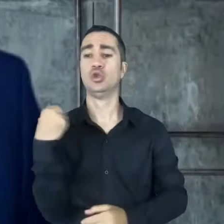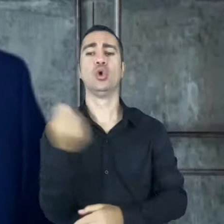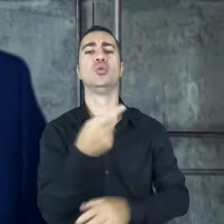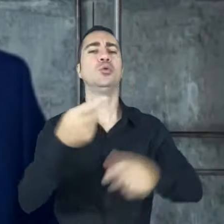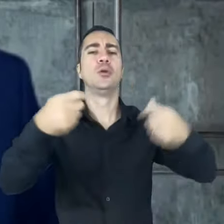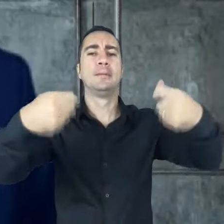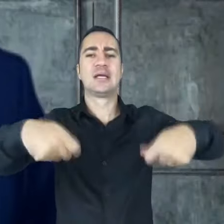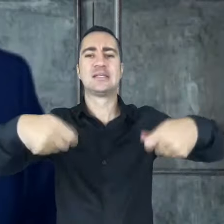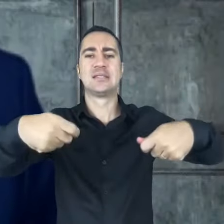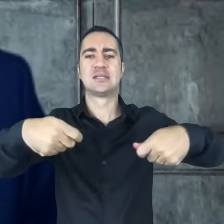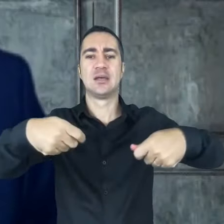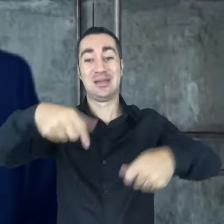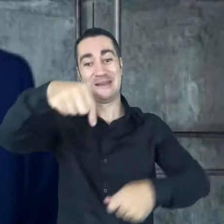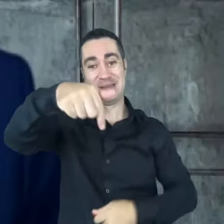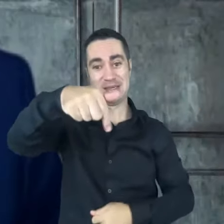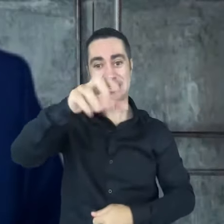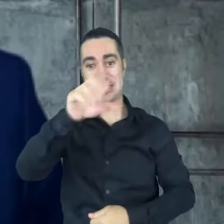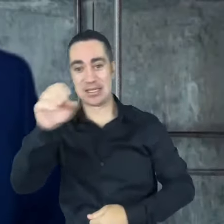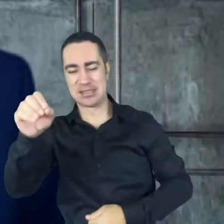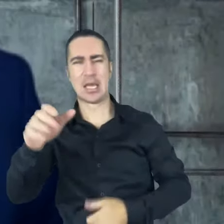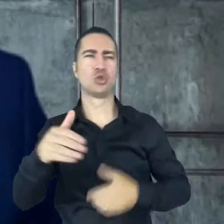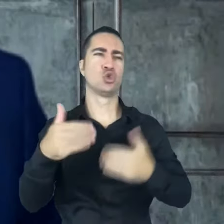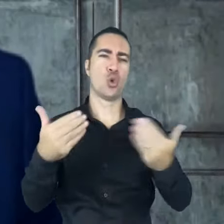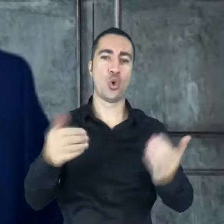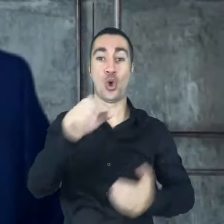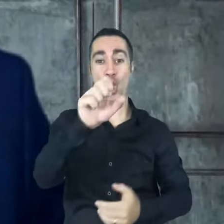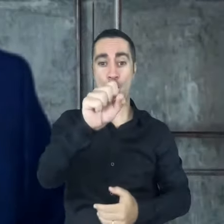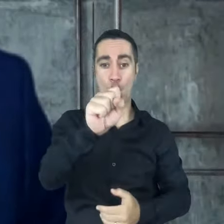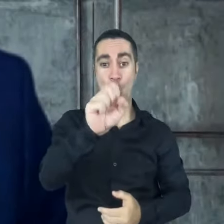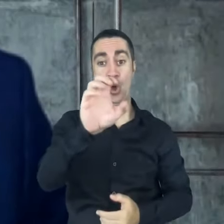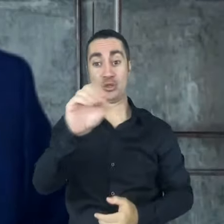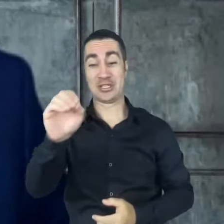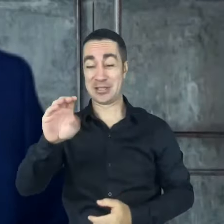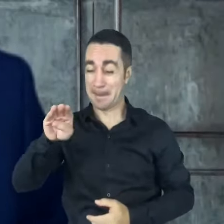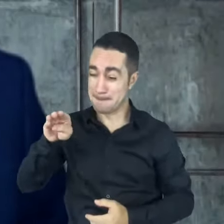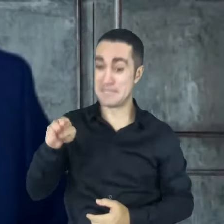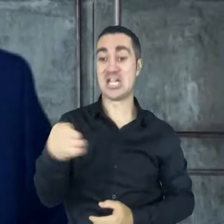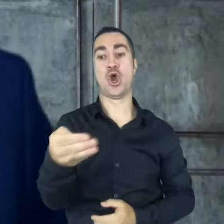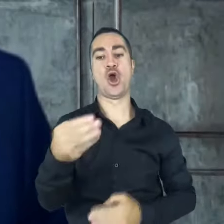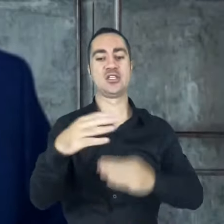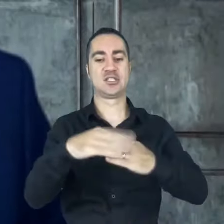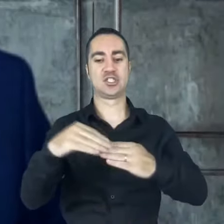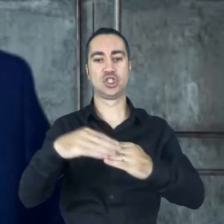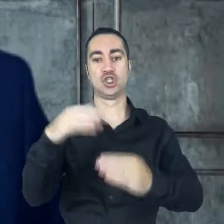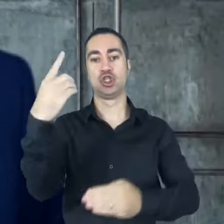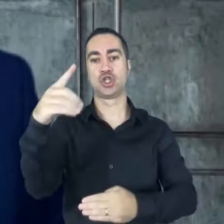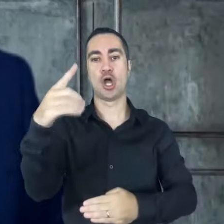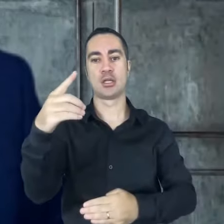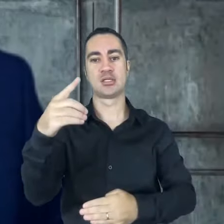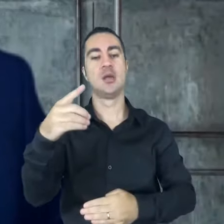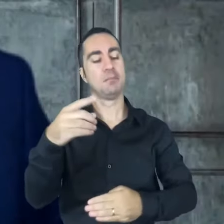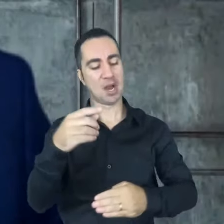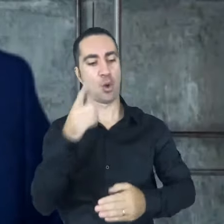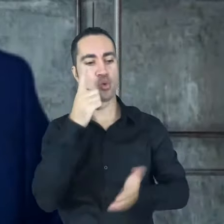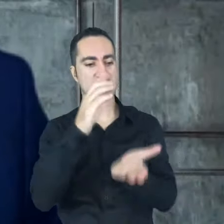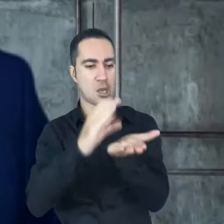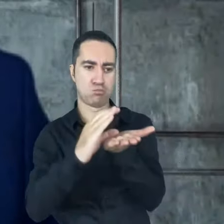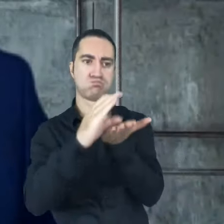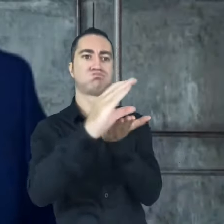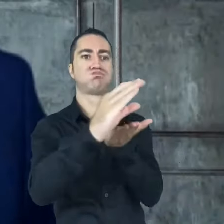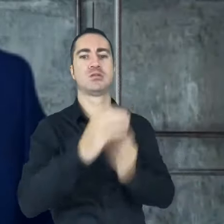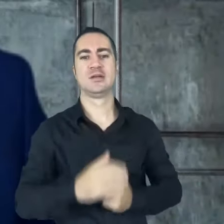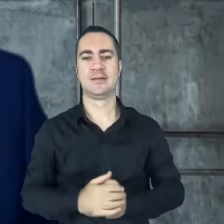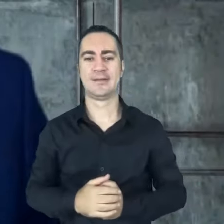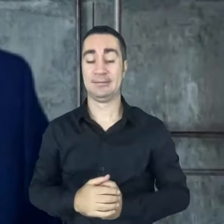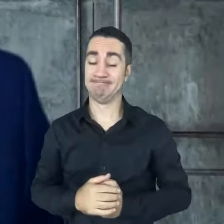700, 800 bilhões de dólares para fazer essa transição. E, na verdade, que a gente sabe que a gente não está